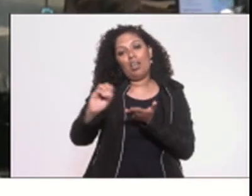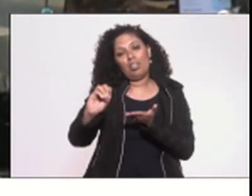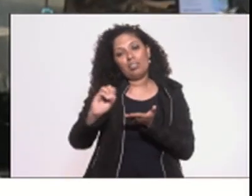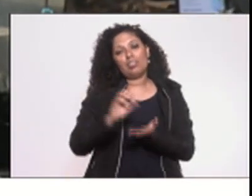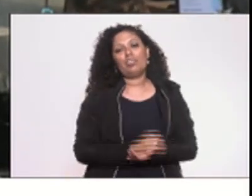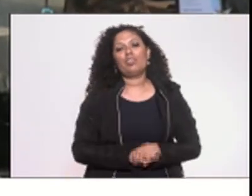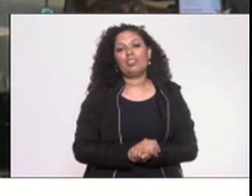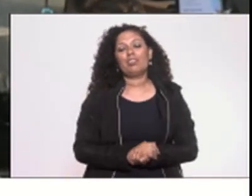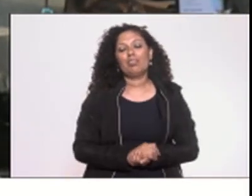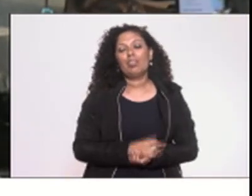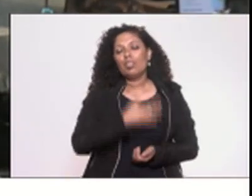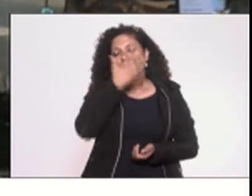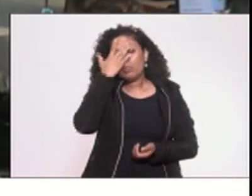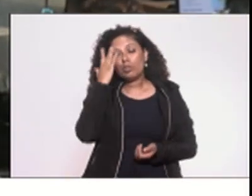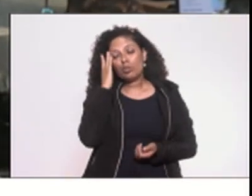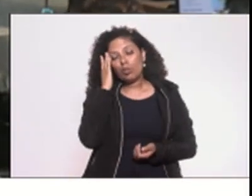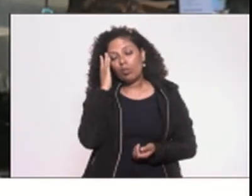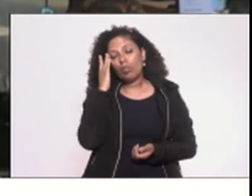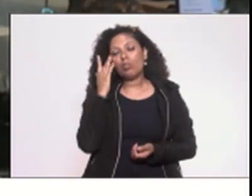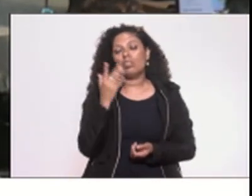pequenos produtores